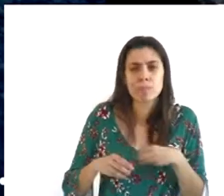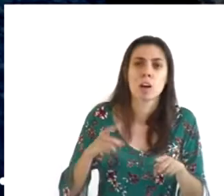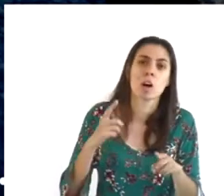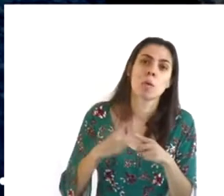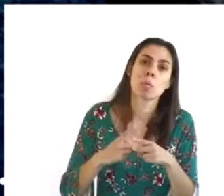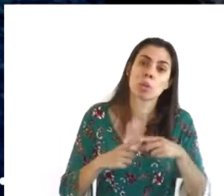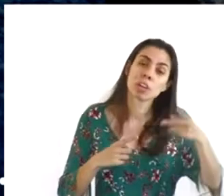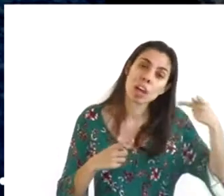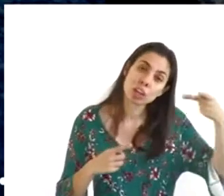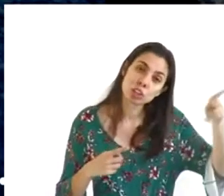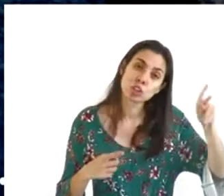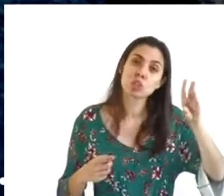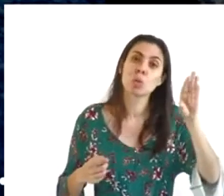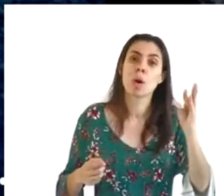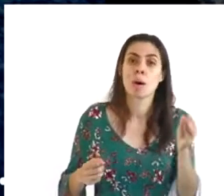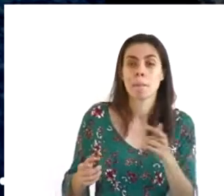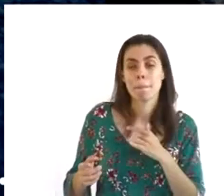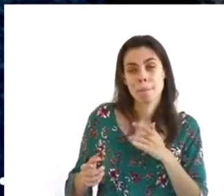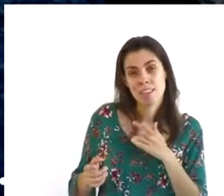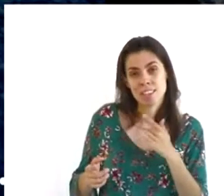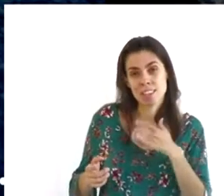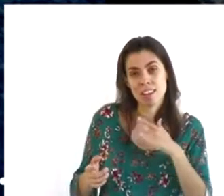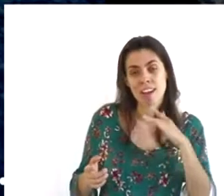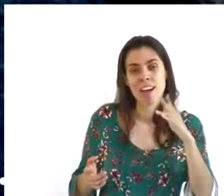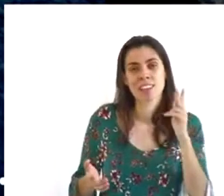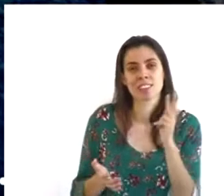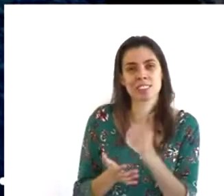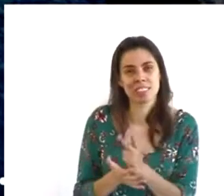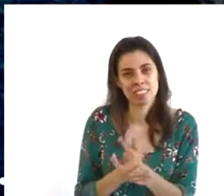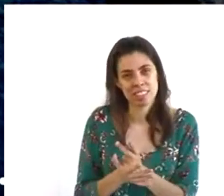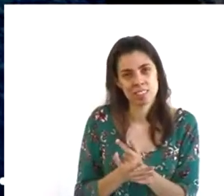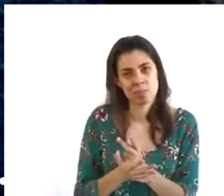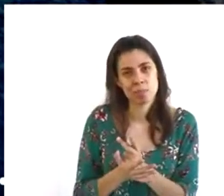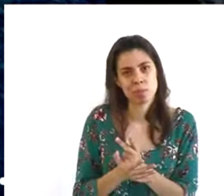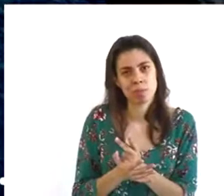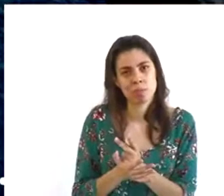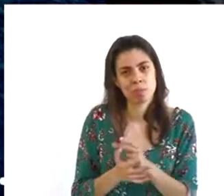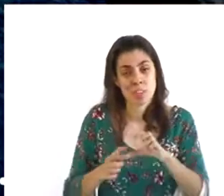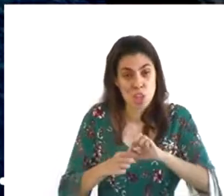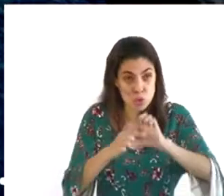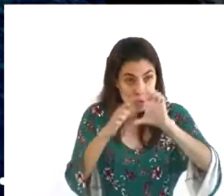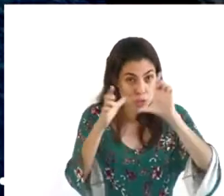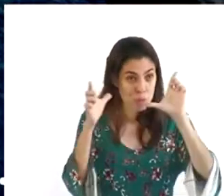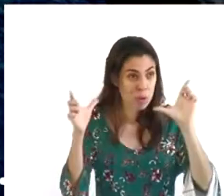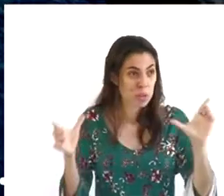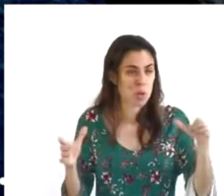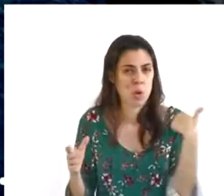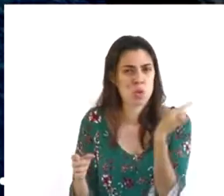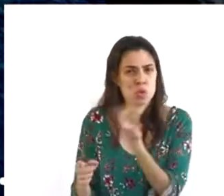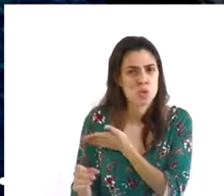sempre, e nos libertou dos nossos adversários, porque a sua